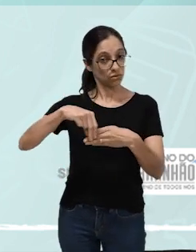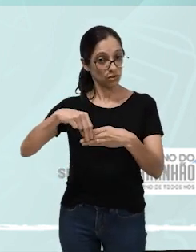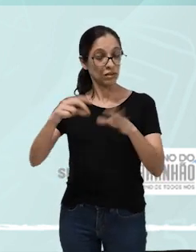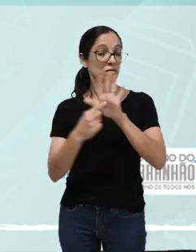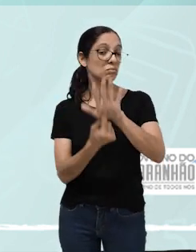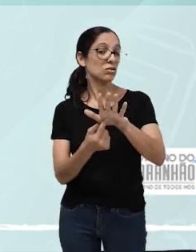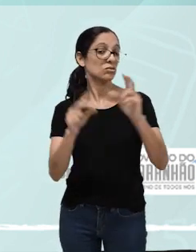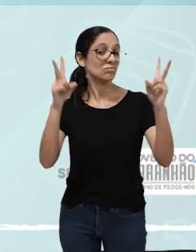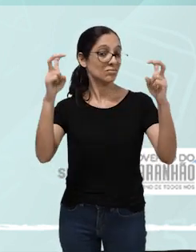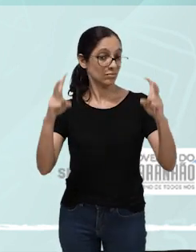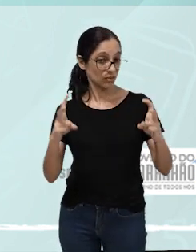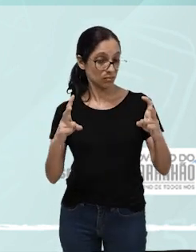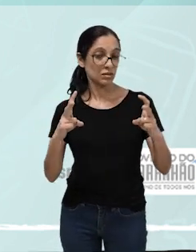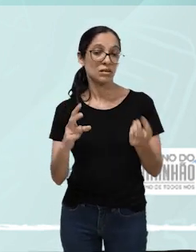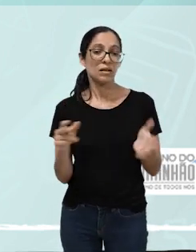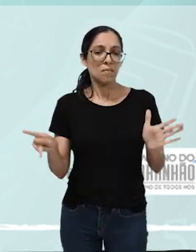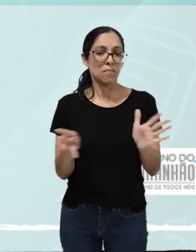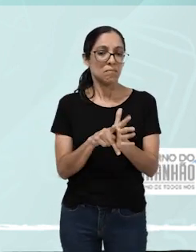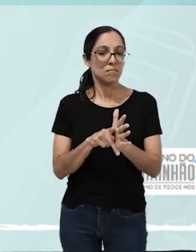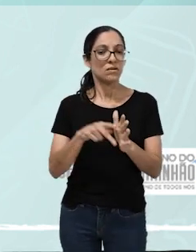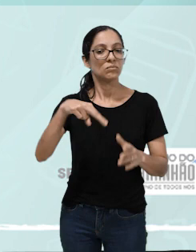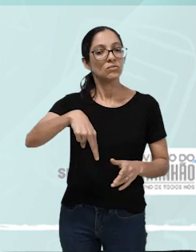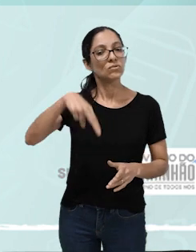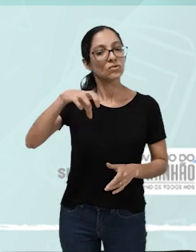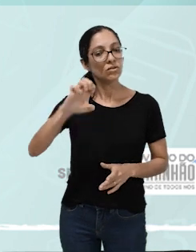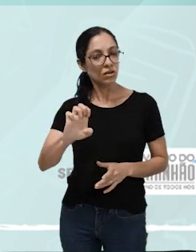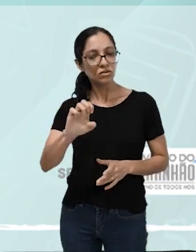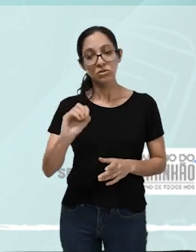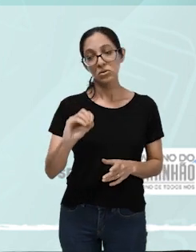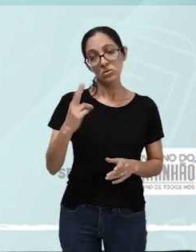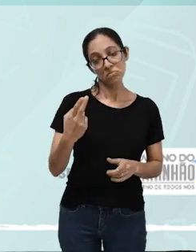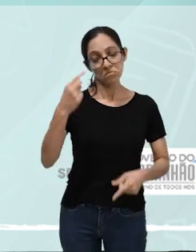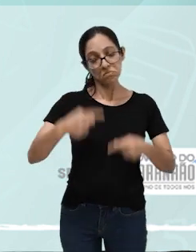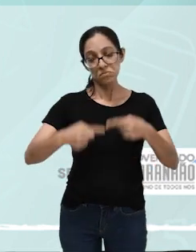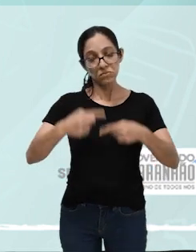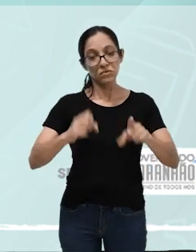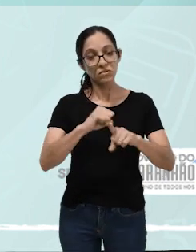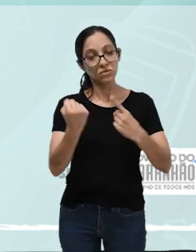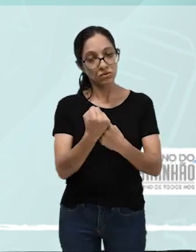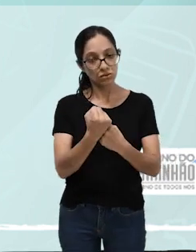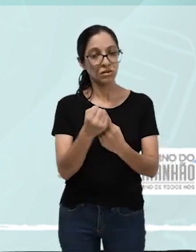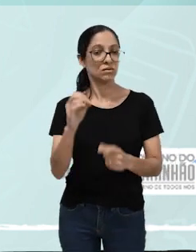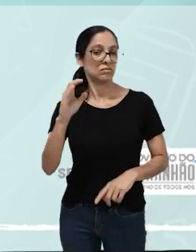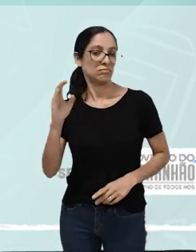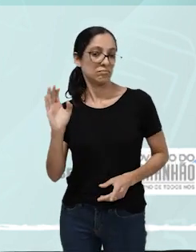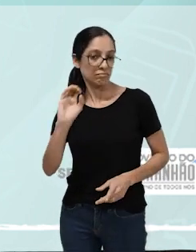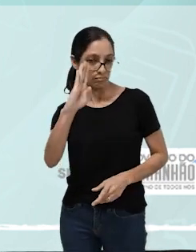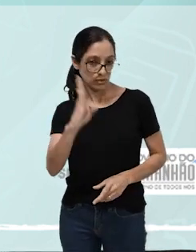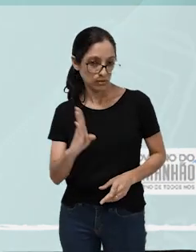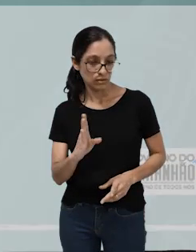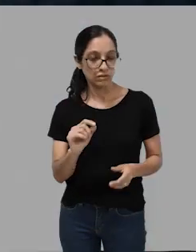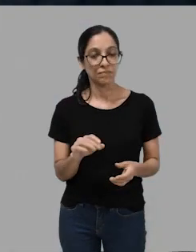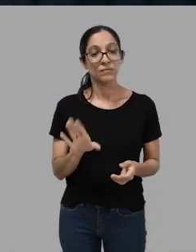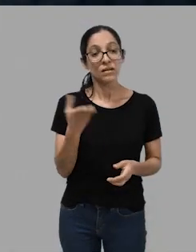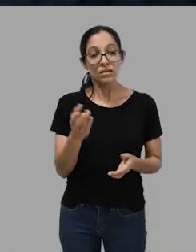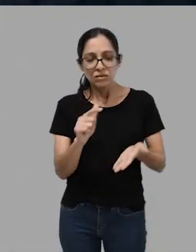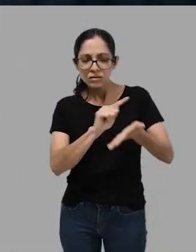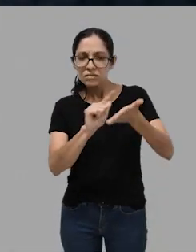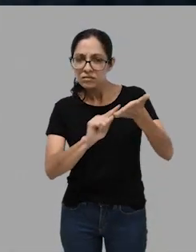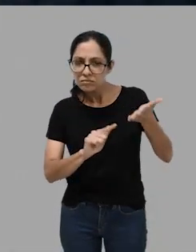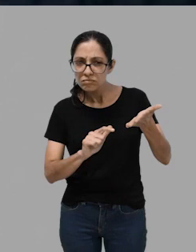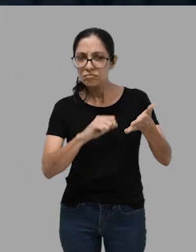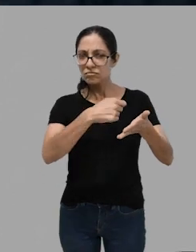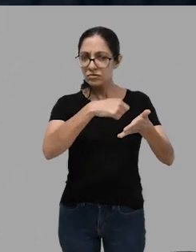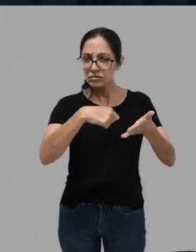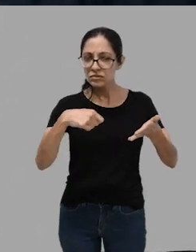temas tipicamente nordestinos ou quando muito criticam a política ou a sociedade brasileiras então gente essas Produções que